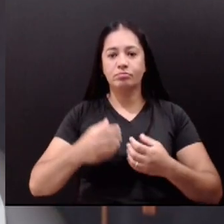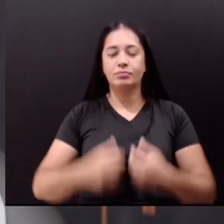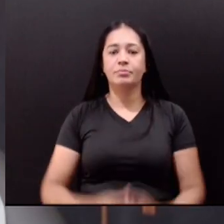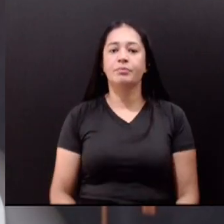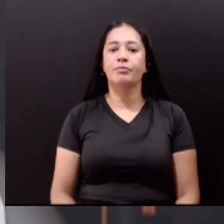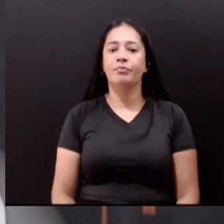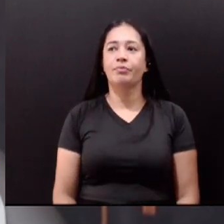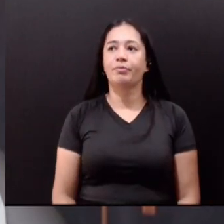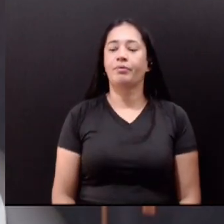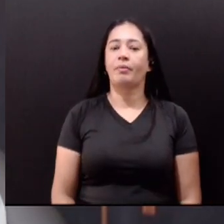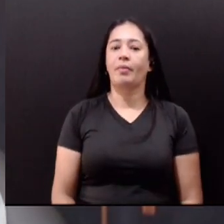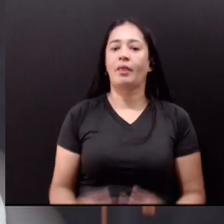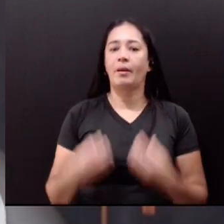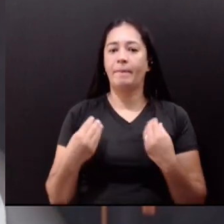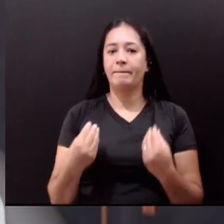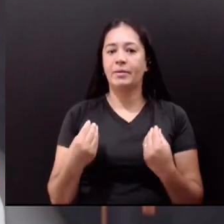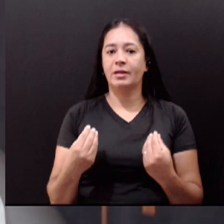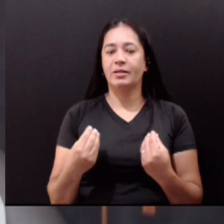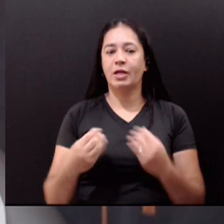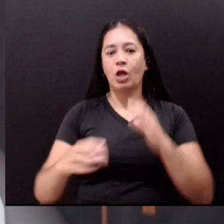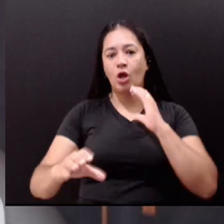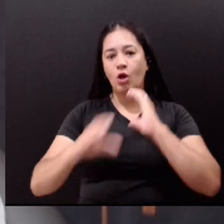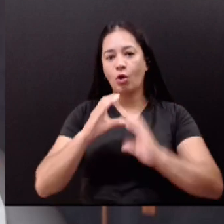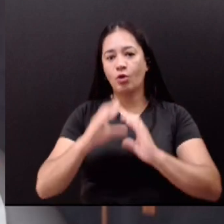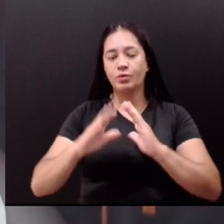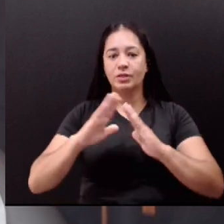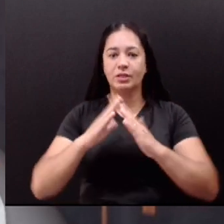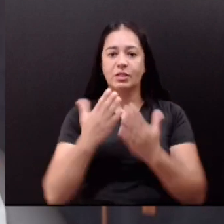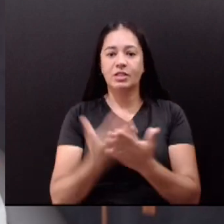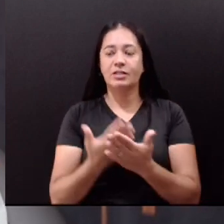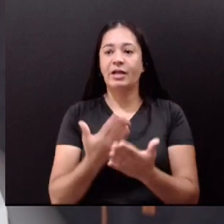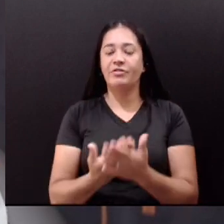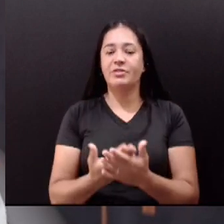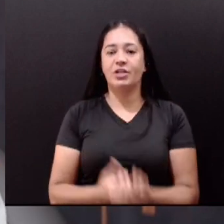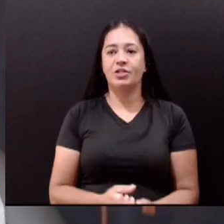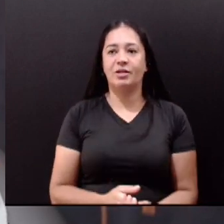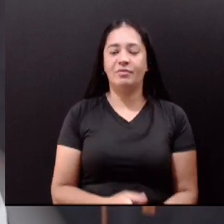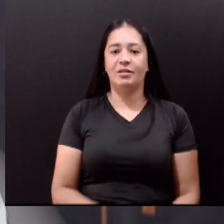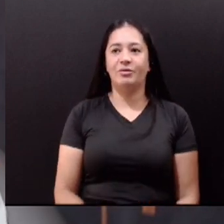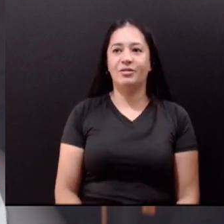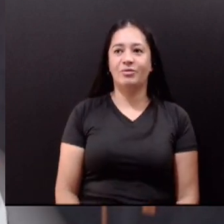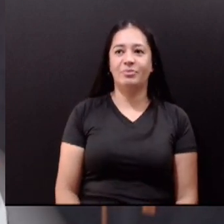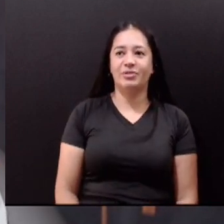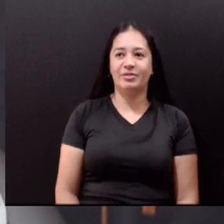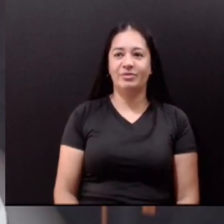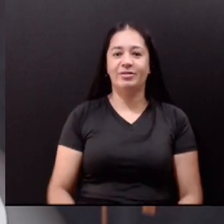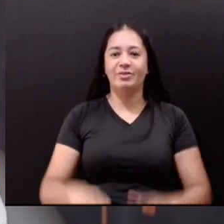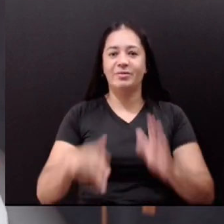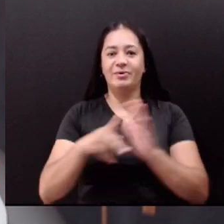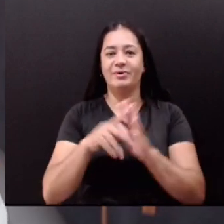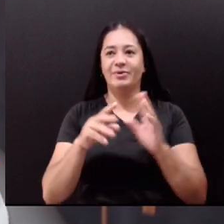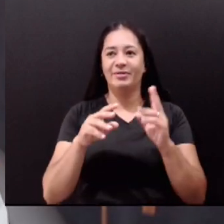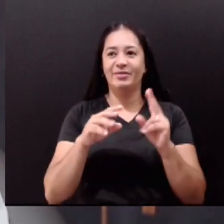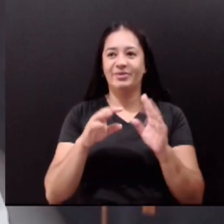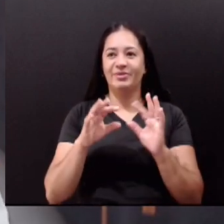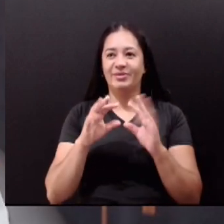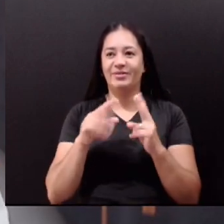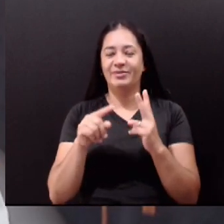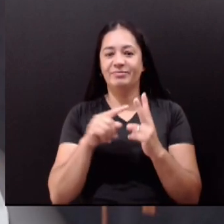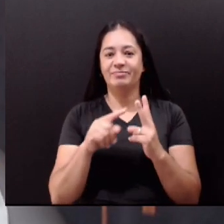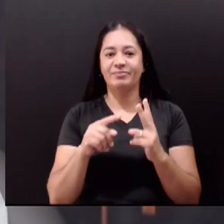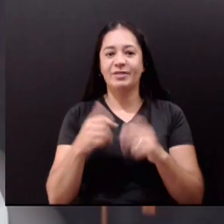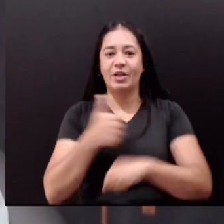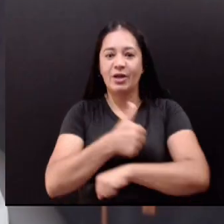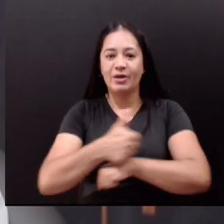para a comunidade escolar, para os pais, então aproximar, como a gente conversou lá desde o início, aproximar essas